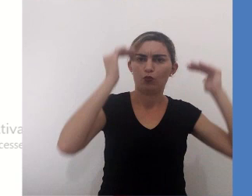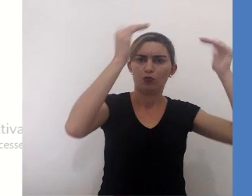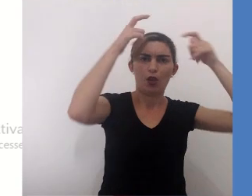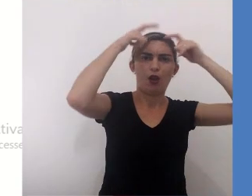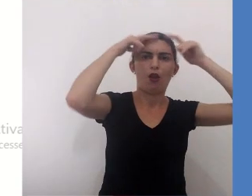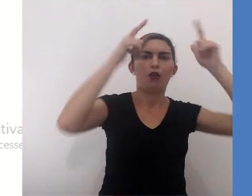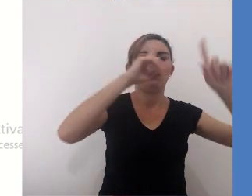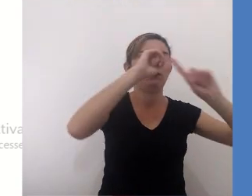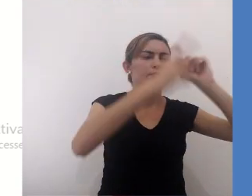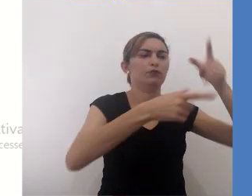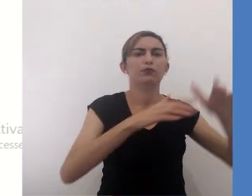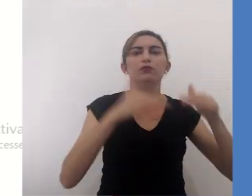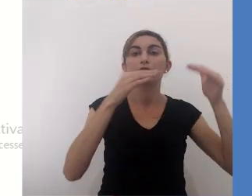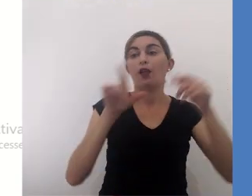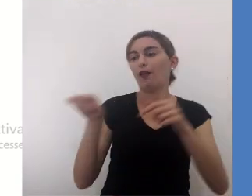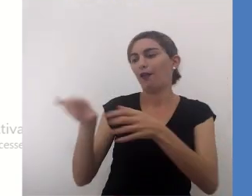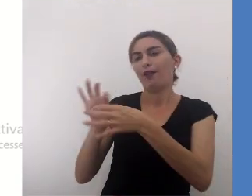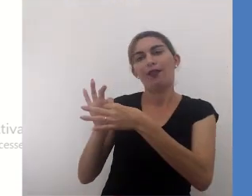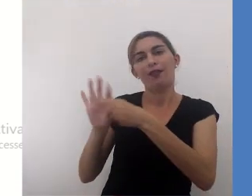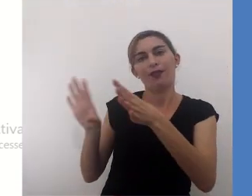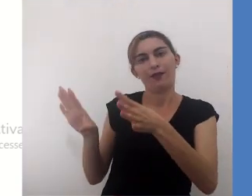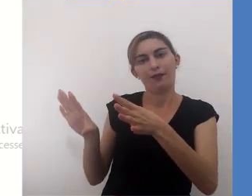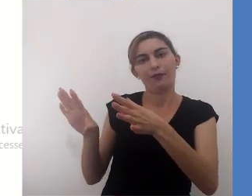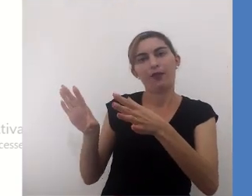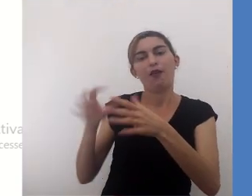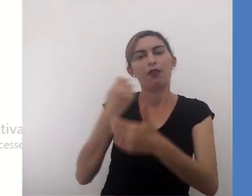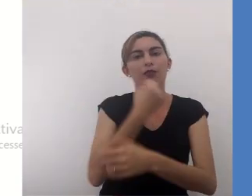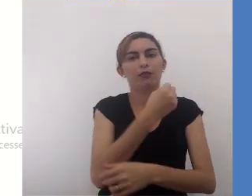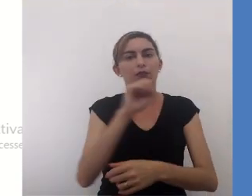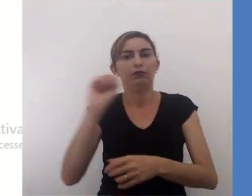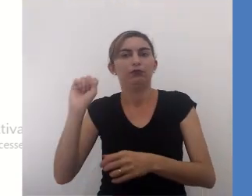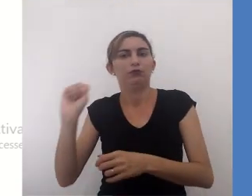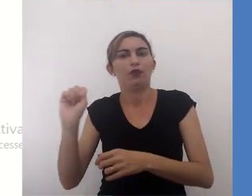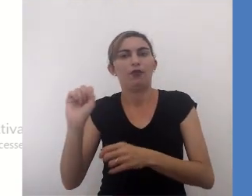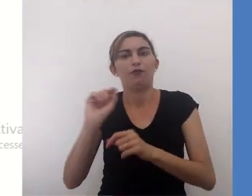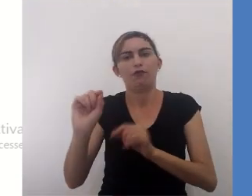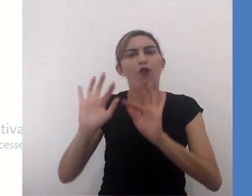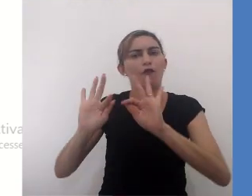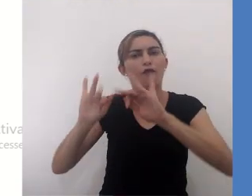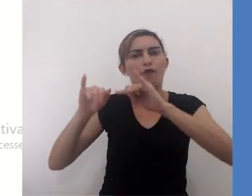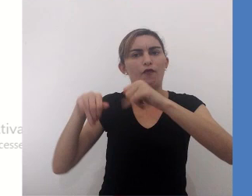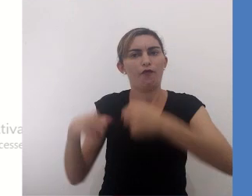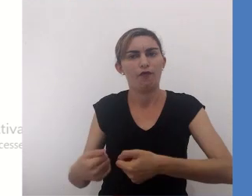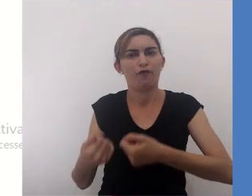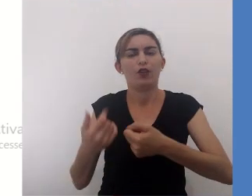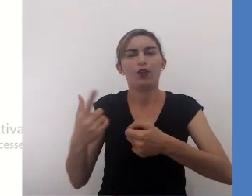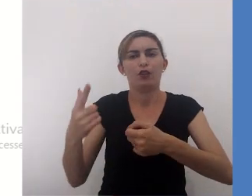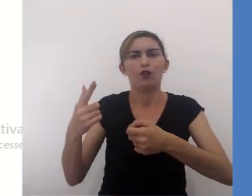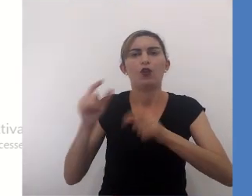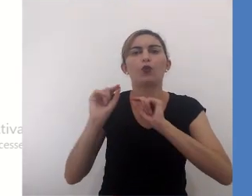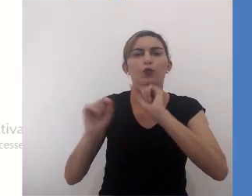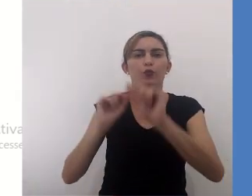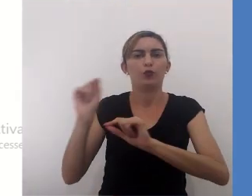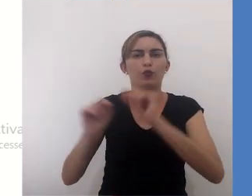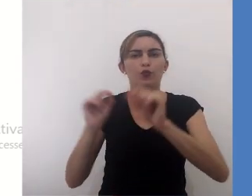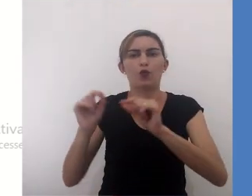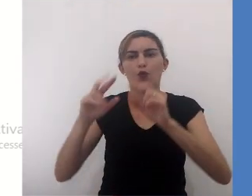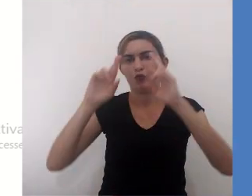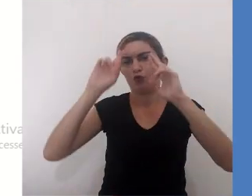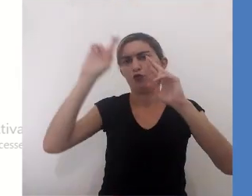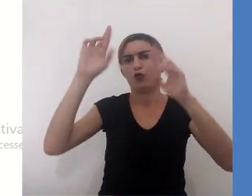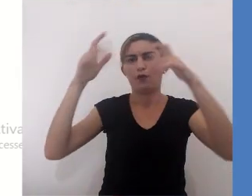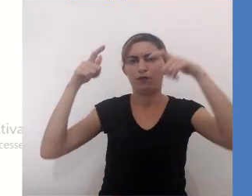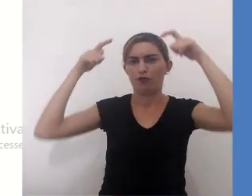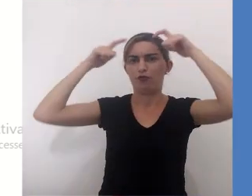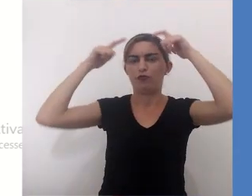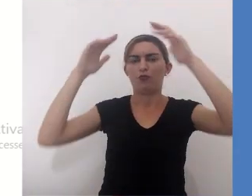absolutista. Os liberais defendiam o fim ou a limitação de quê? Do poder